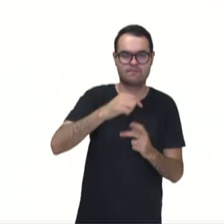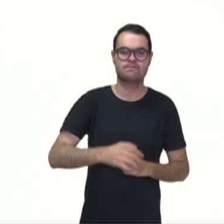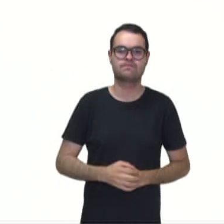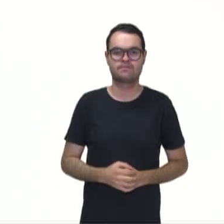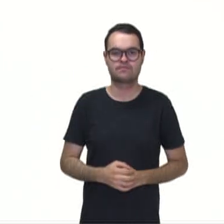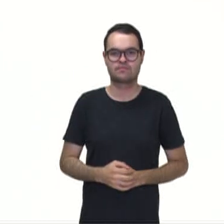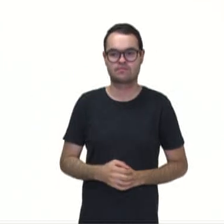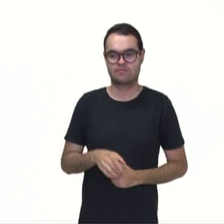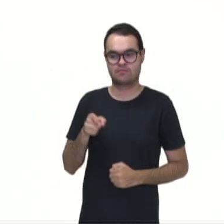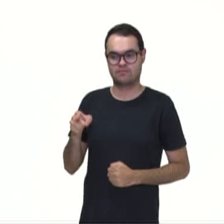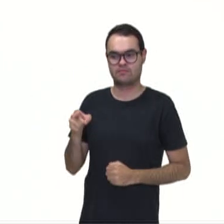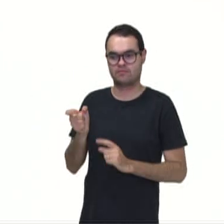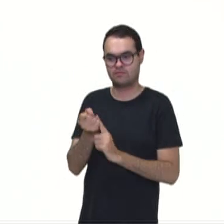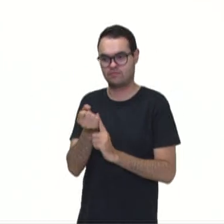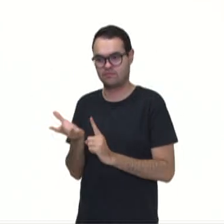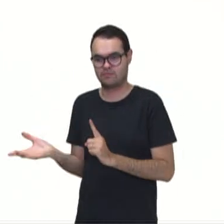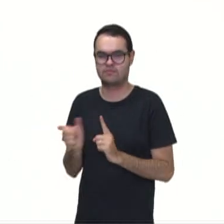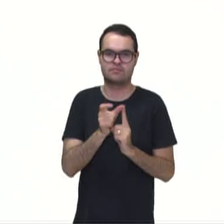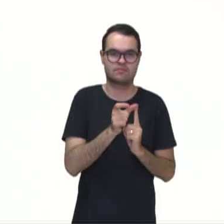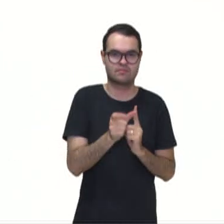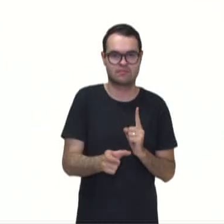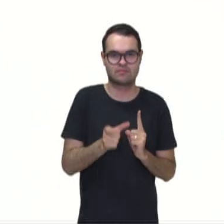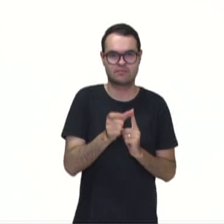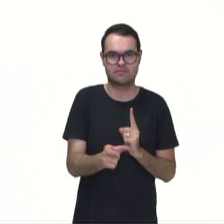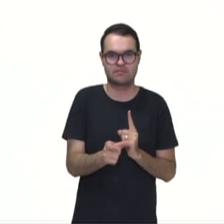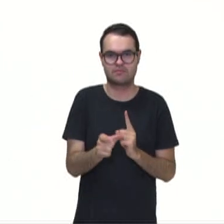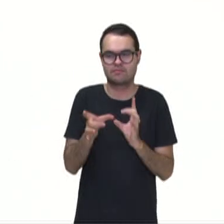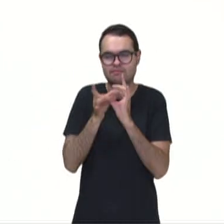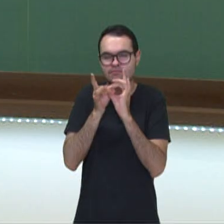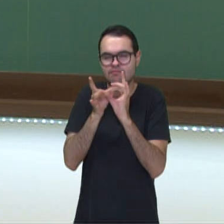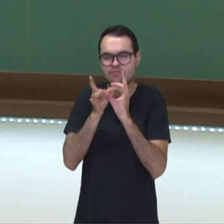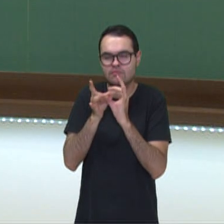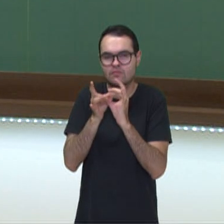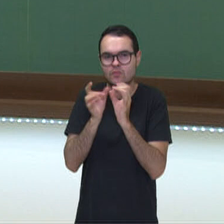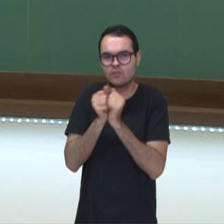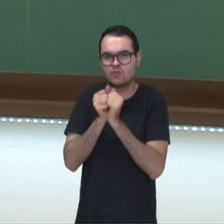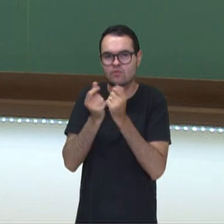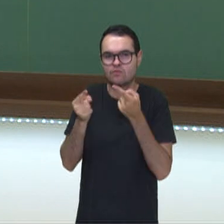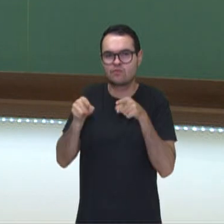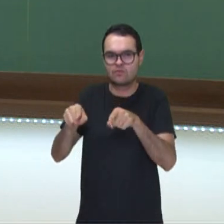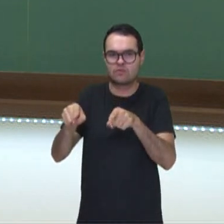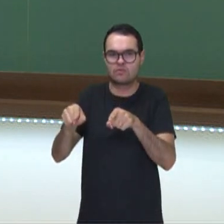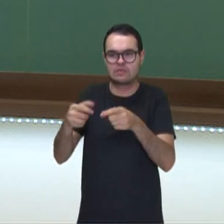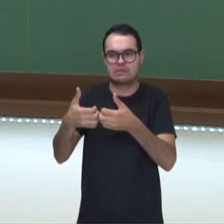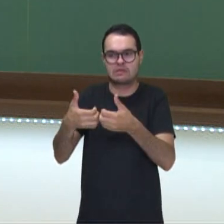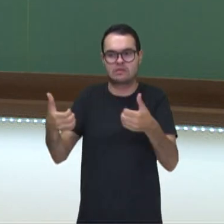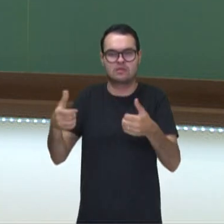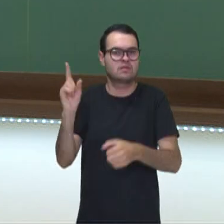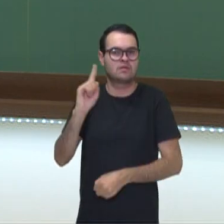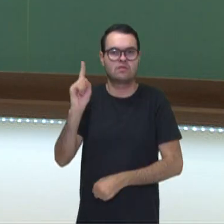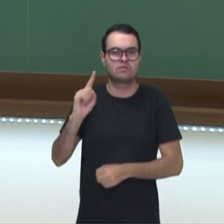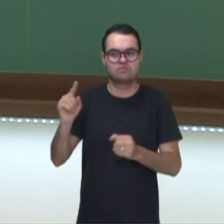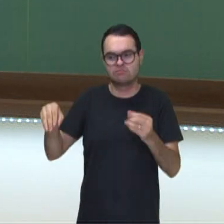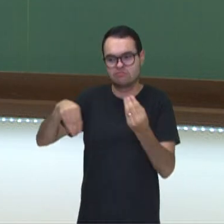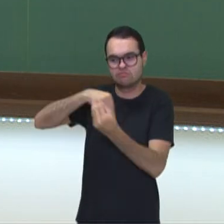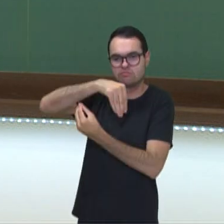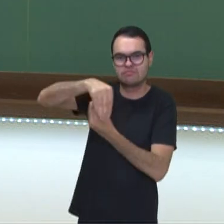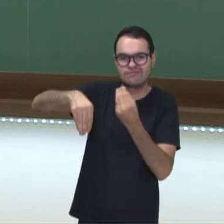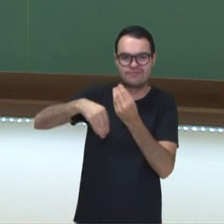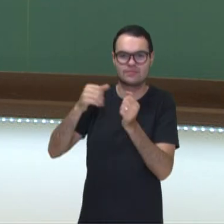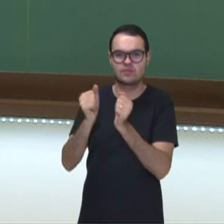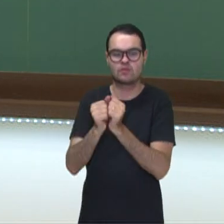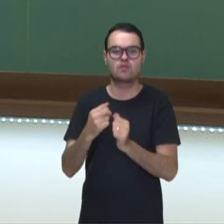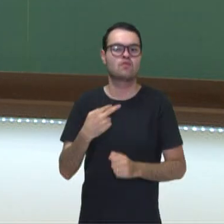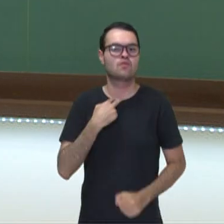tirinha o texto verbal e o não verbal são inseparáveis, indissociáveis, né? Eles se complementam. Eu não